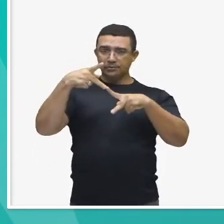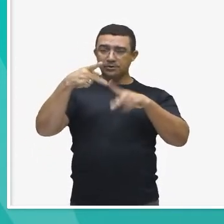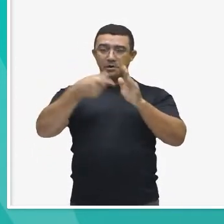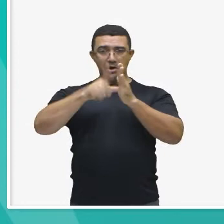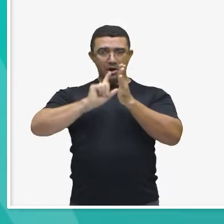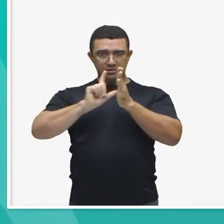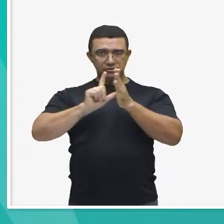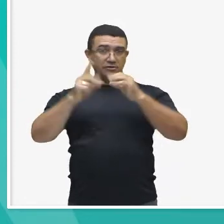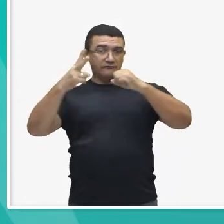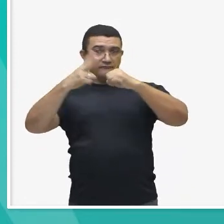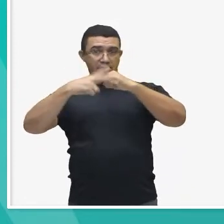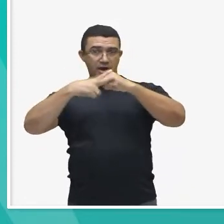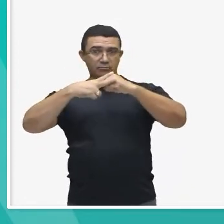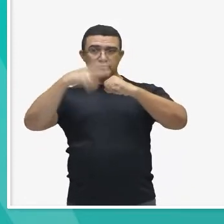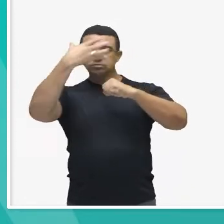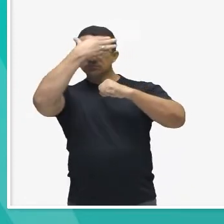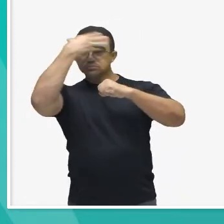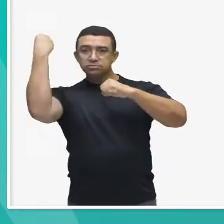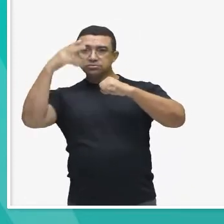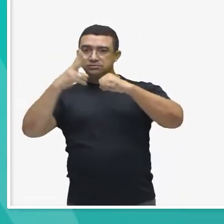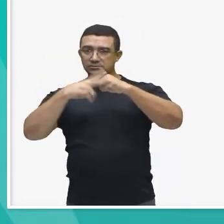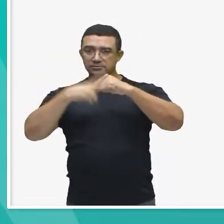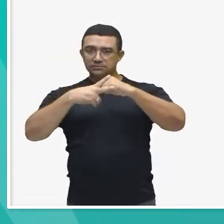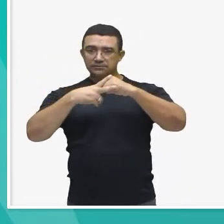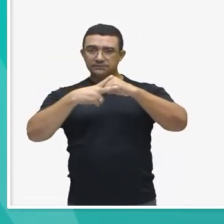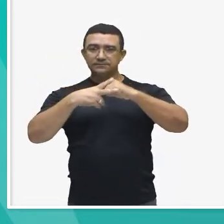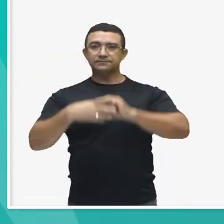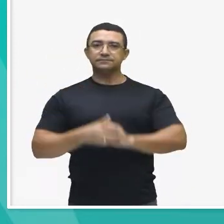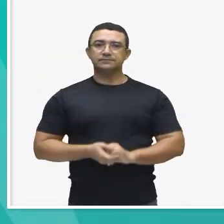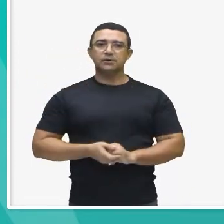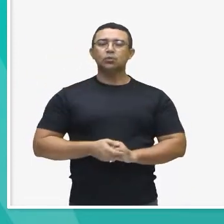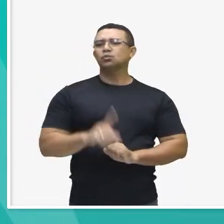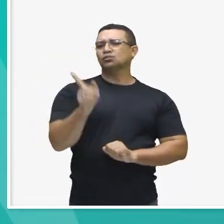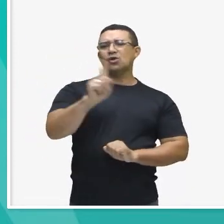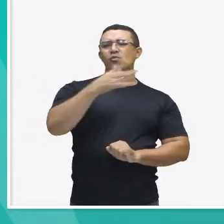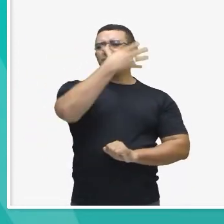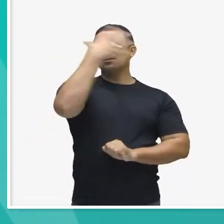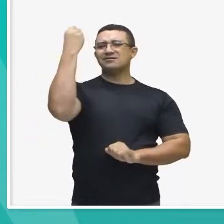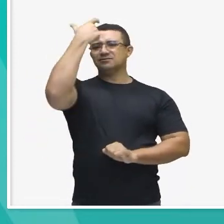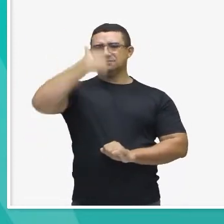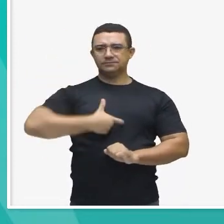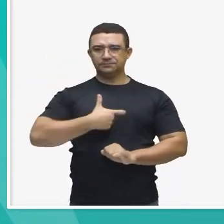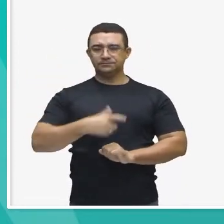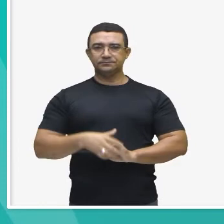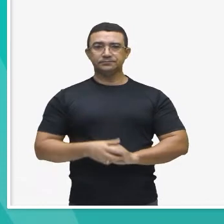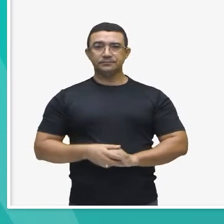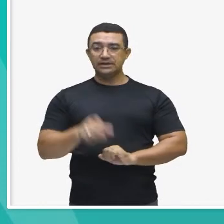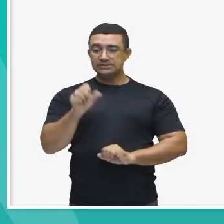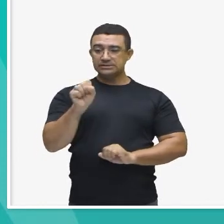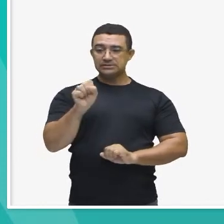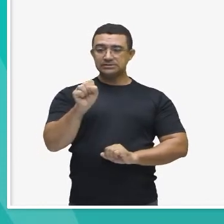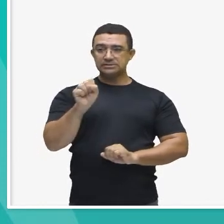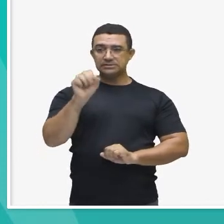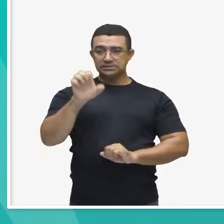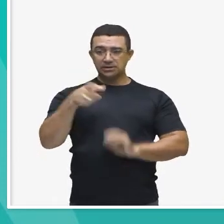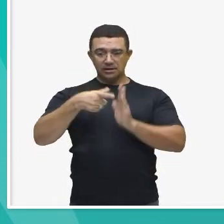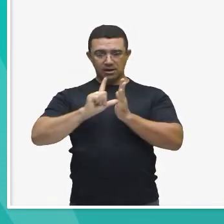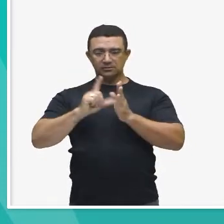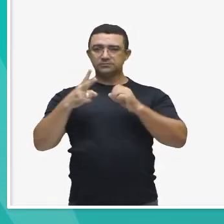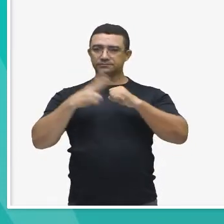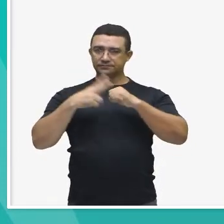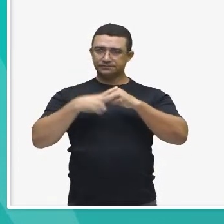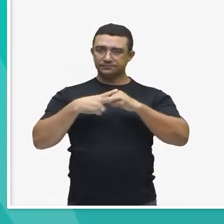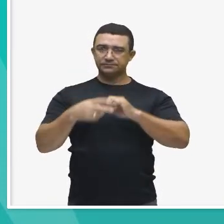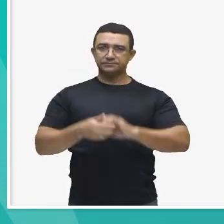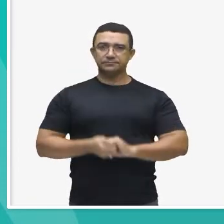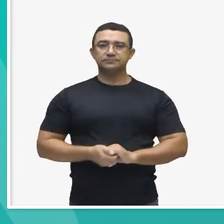antes do verbo. Então, não esqueça. Não se esqueça de mim. Veja que o si vem antes do verbo esqueça. Então,